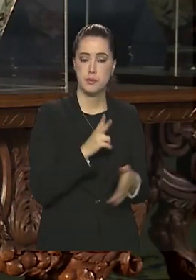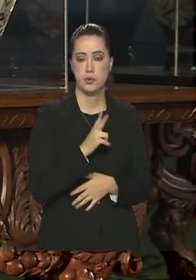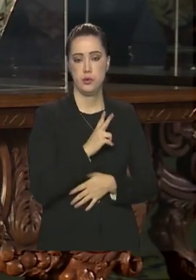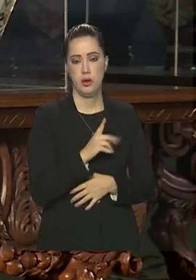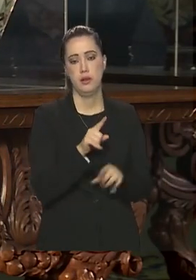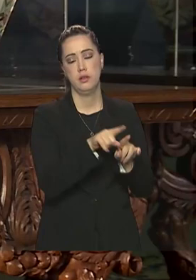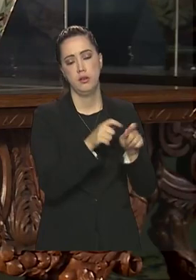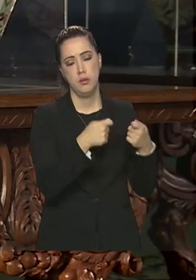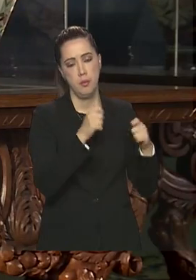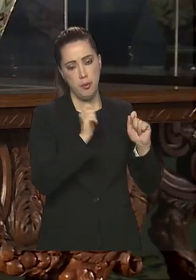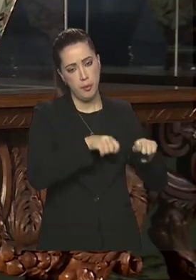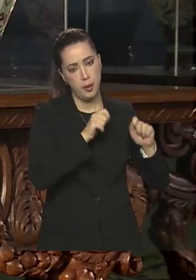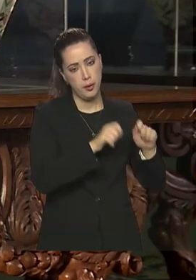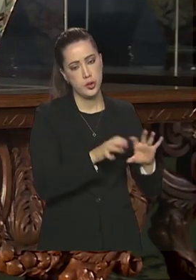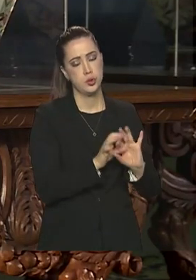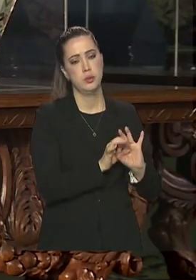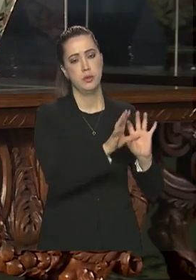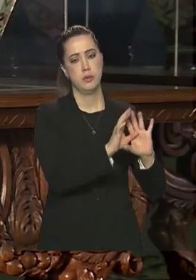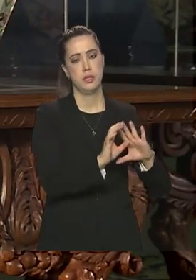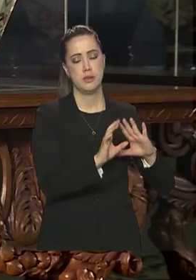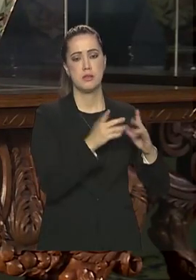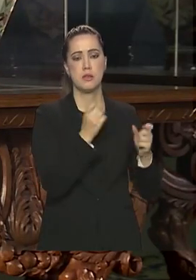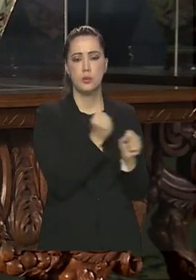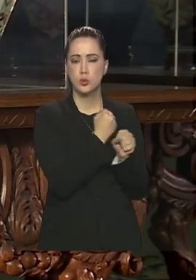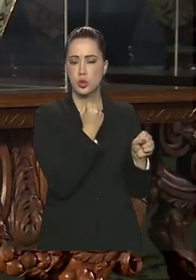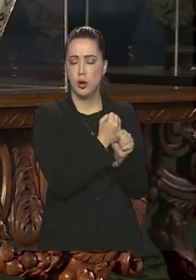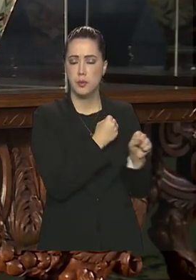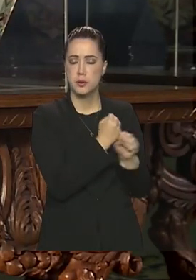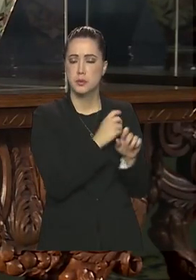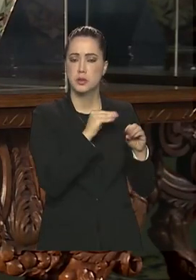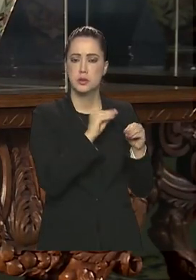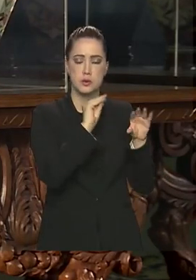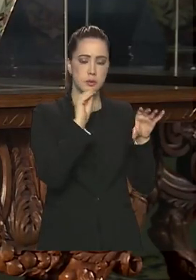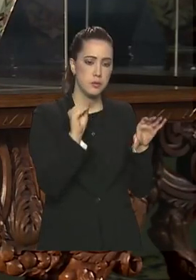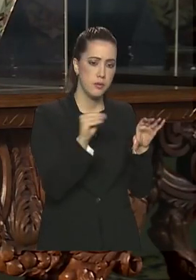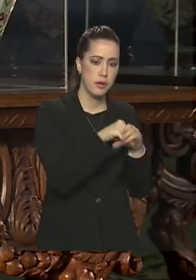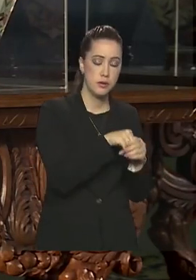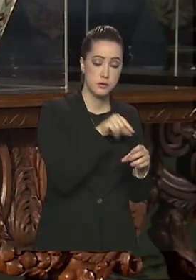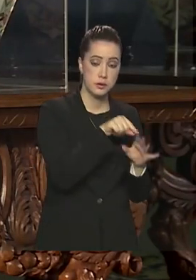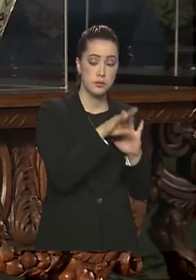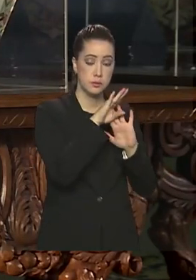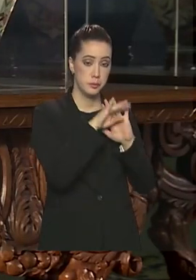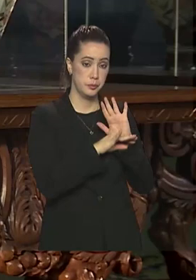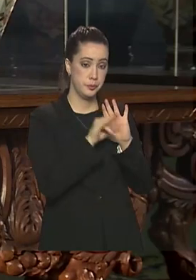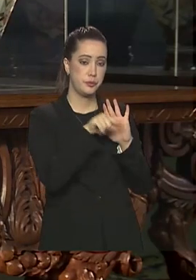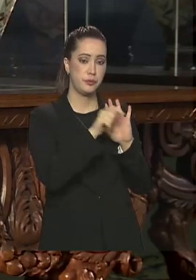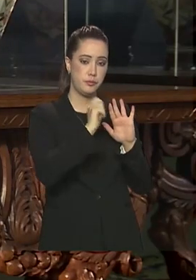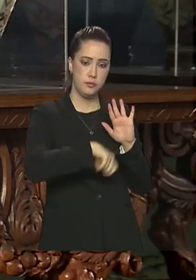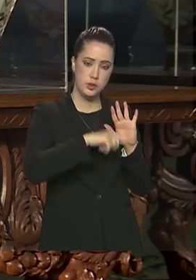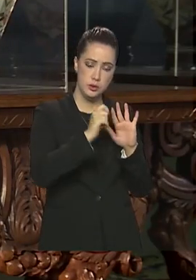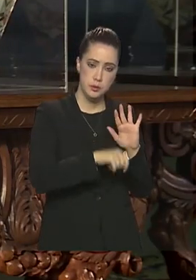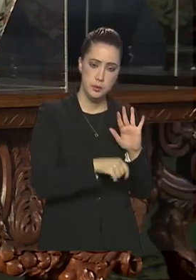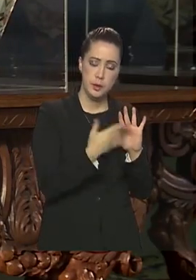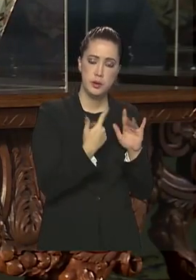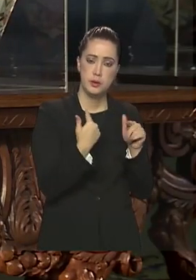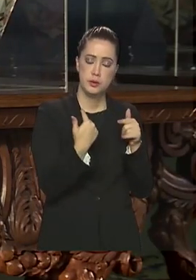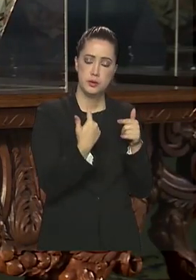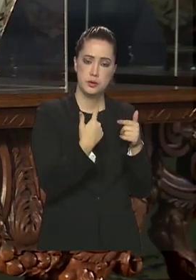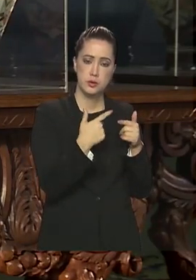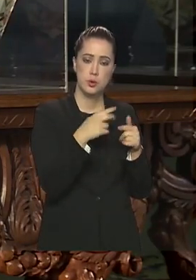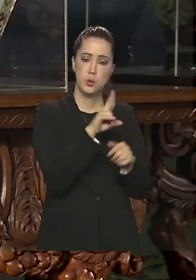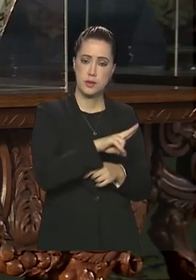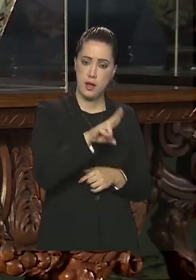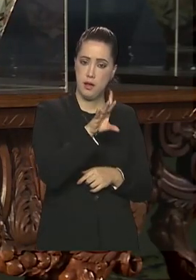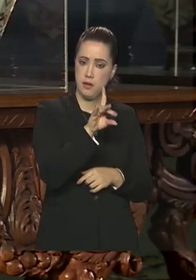habilitação desses empreendimentos para que eles possam ser enquadrados dentro desse projeto, para que eles possam emitir essas